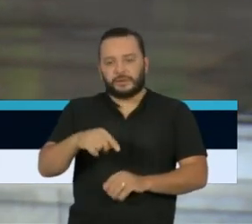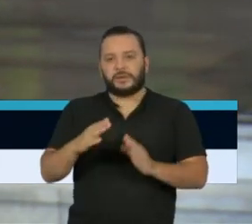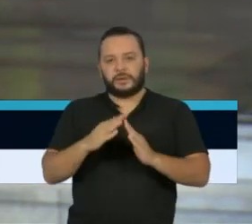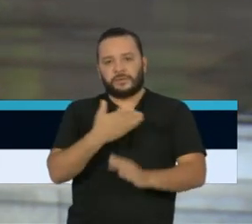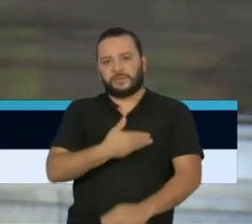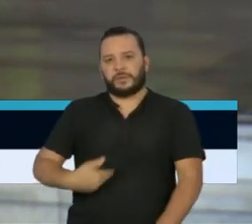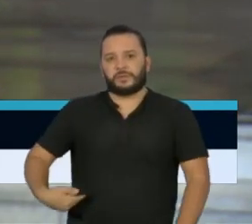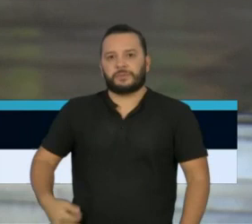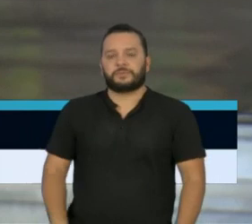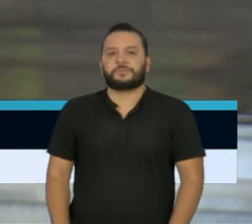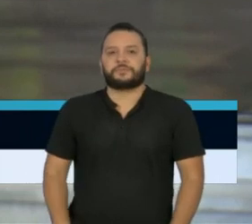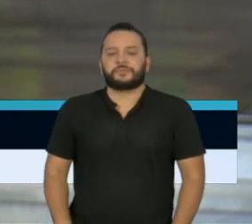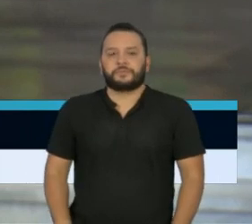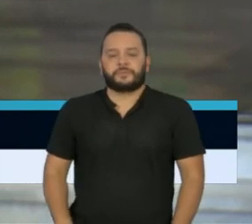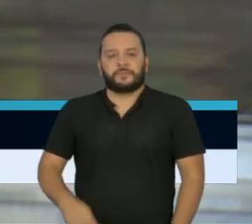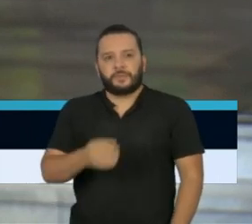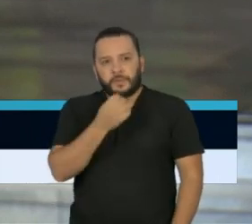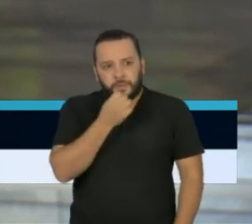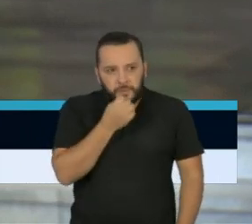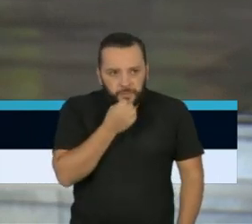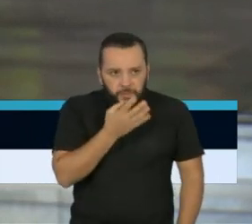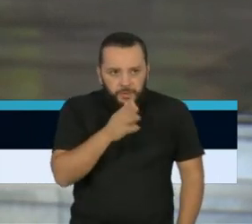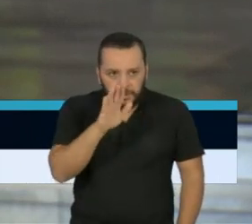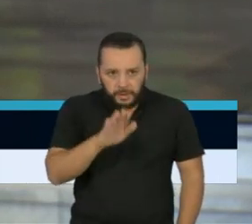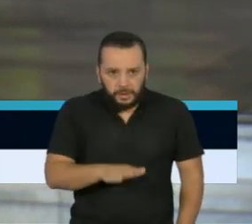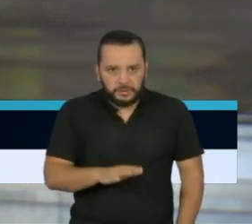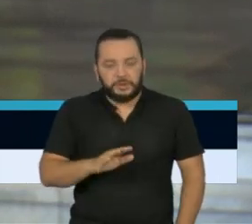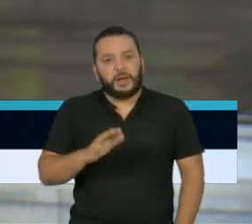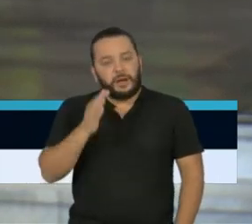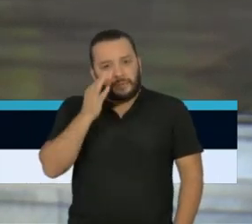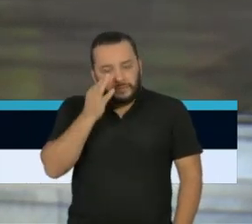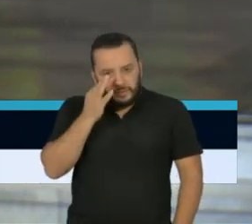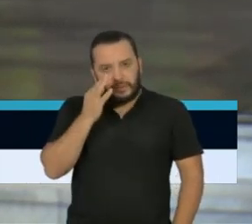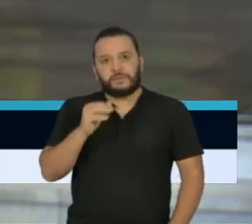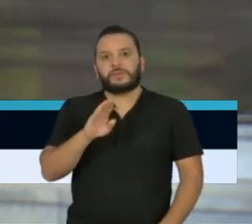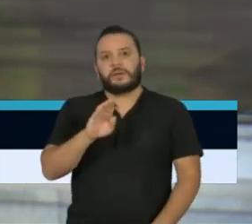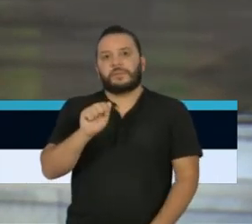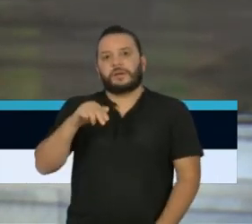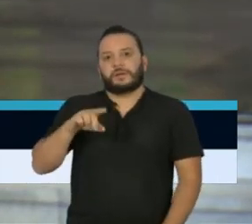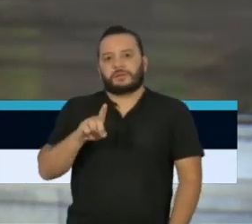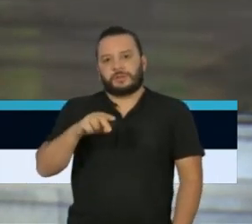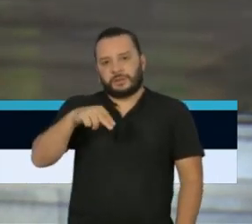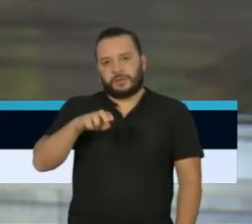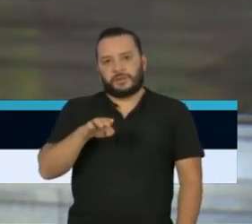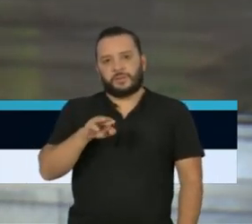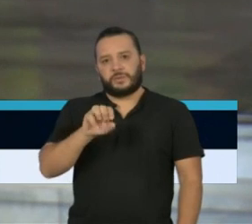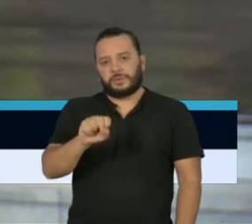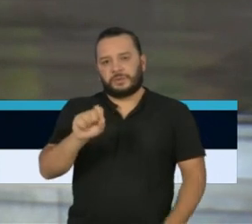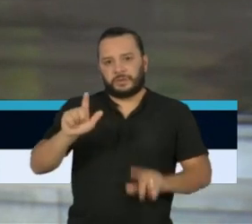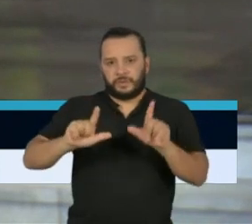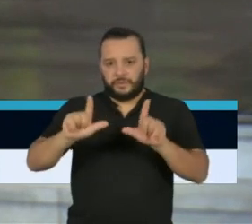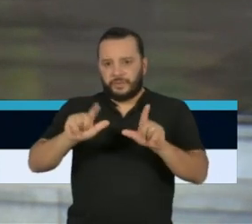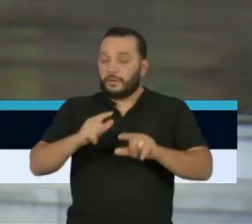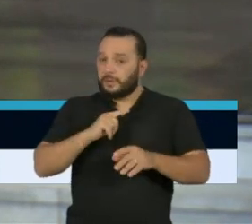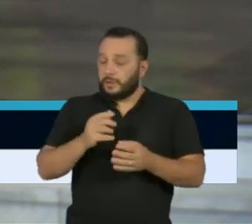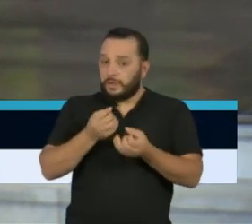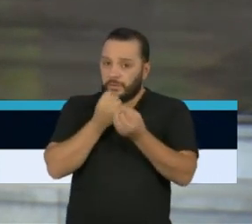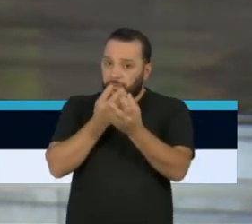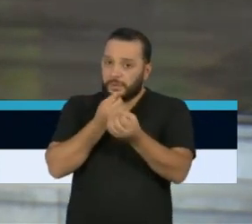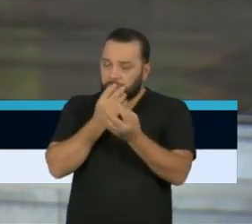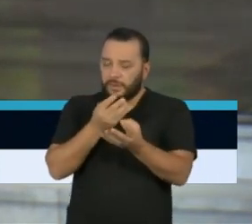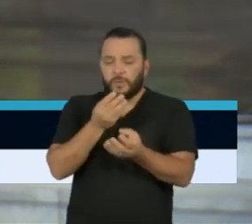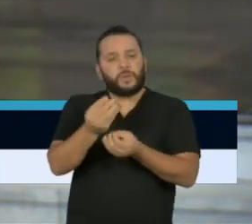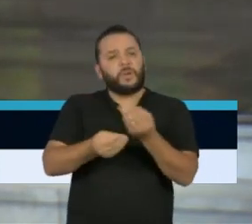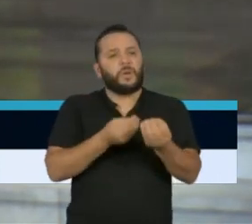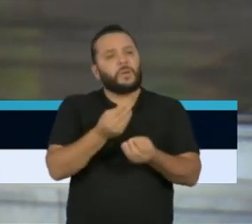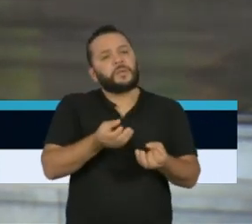Sua pergunta, por favor. Boa tarde, governador. Boa tarde a todos. Estamos ao vivo no Band News TV. Existe uma diferença quando a gente fala em informação e como essa